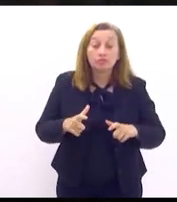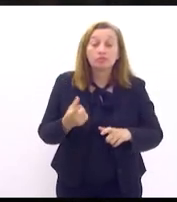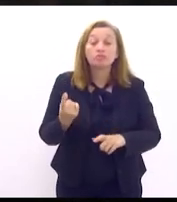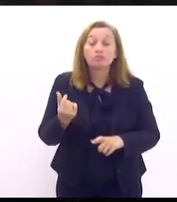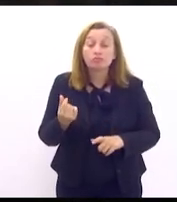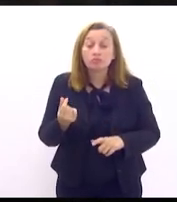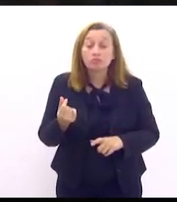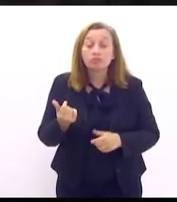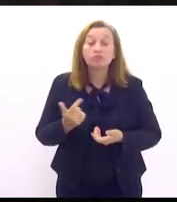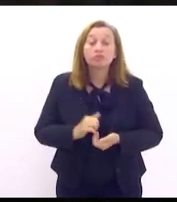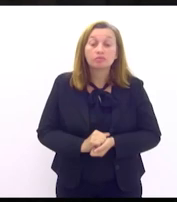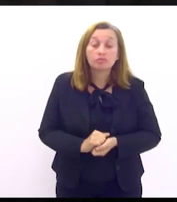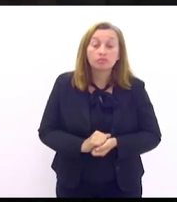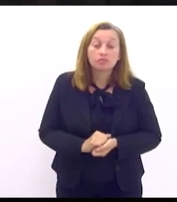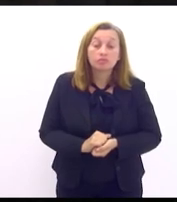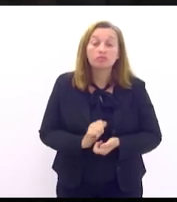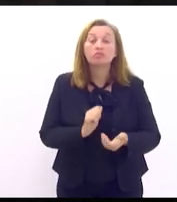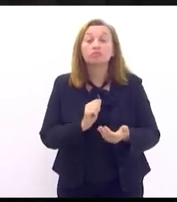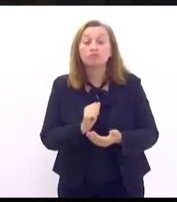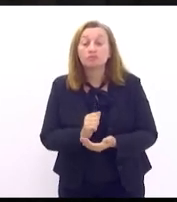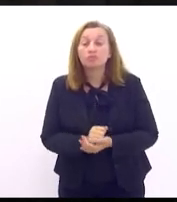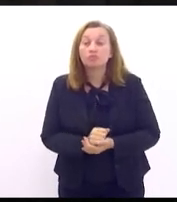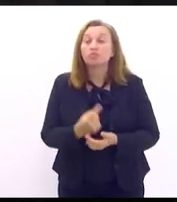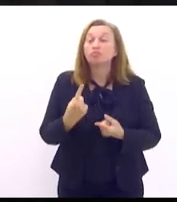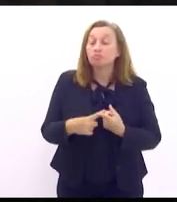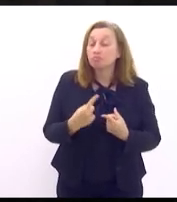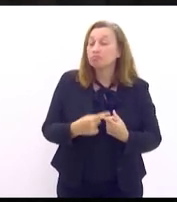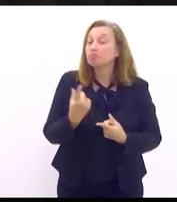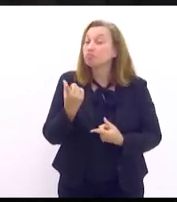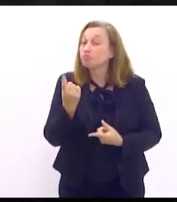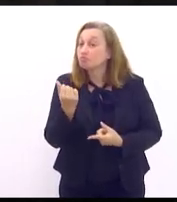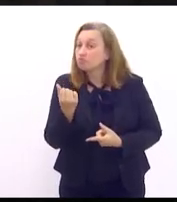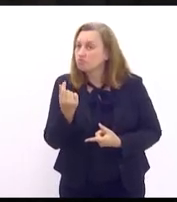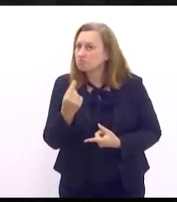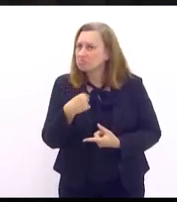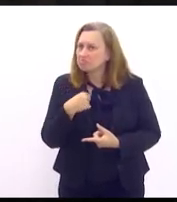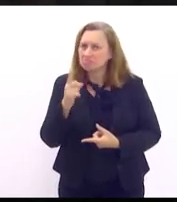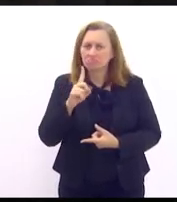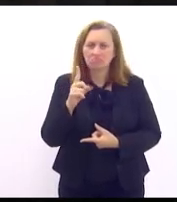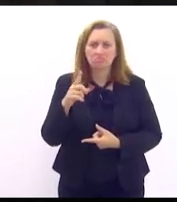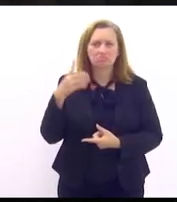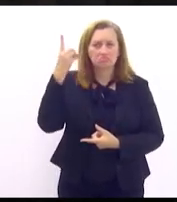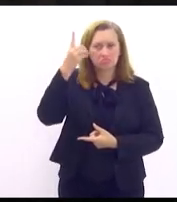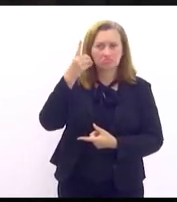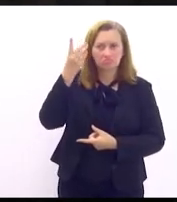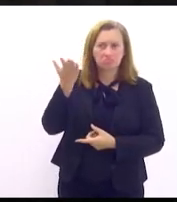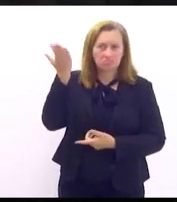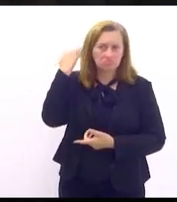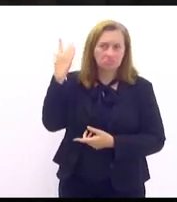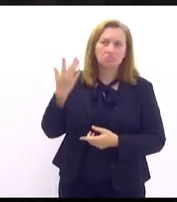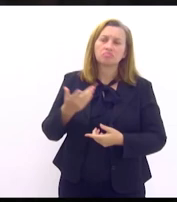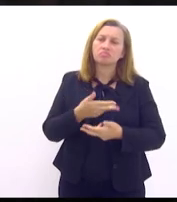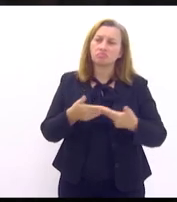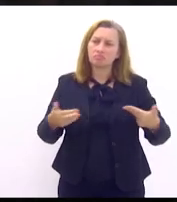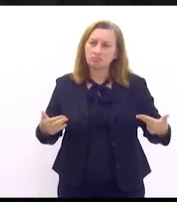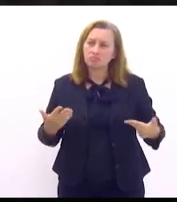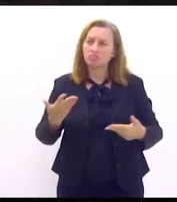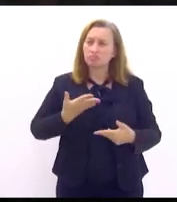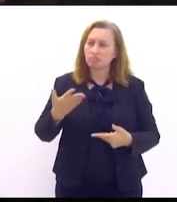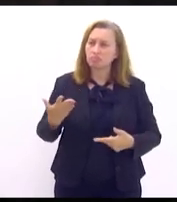forma foi construído? Porque o dinheiro, quando eu não era deputado na época, mas vi vários colegas fazendo